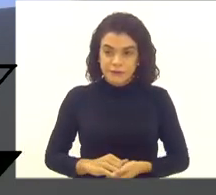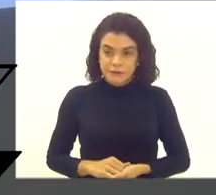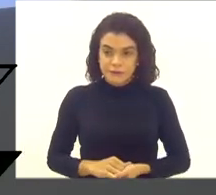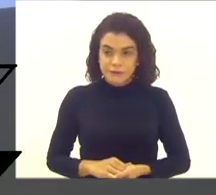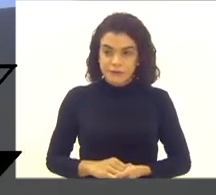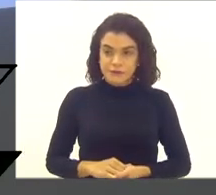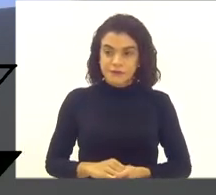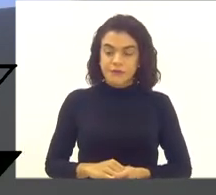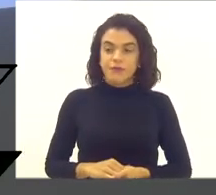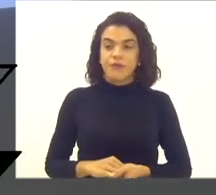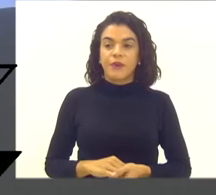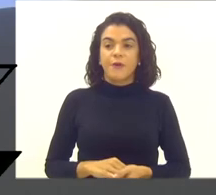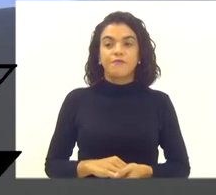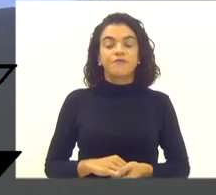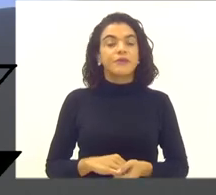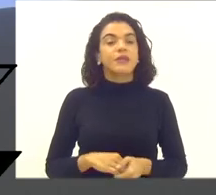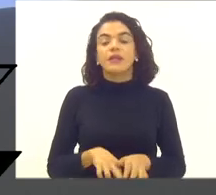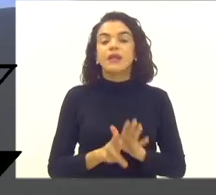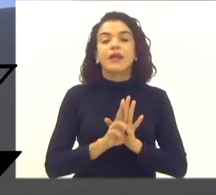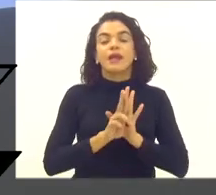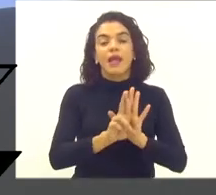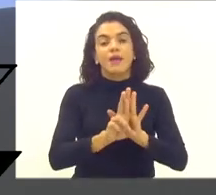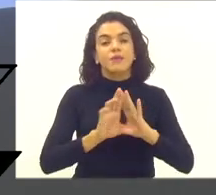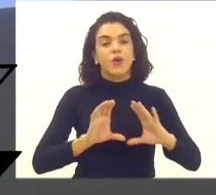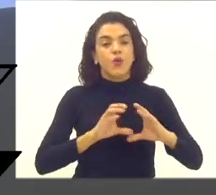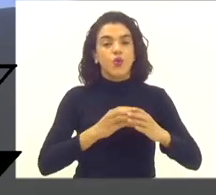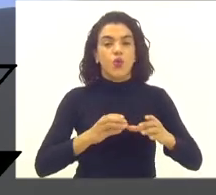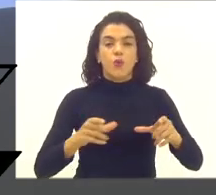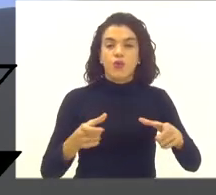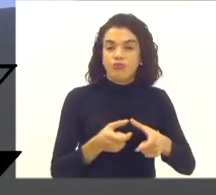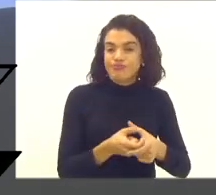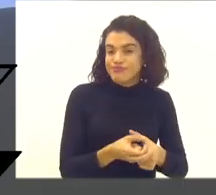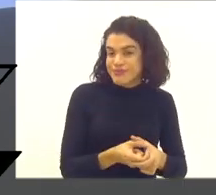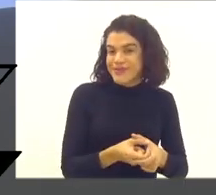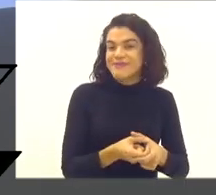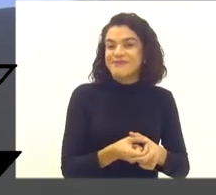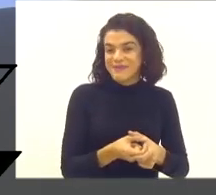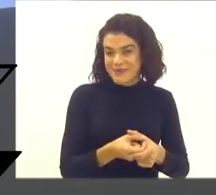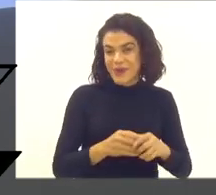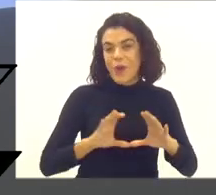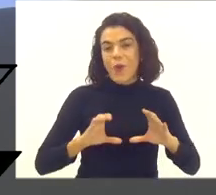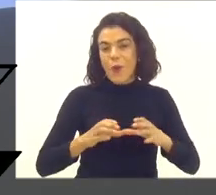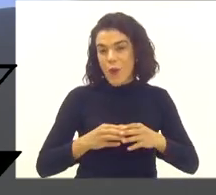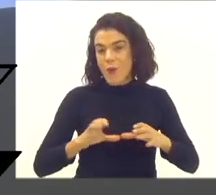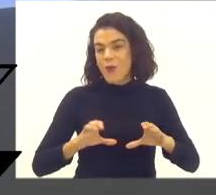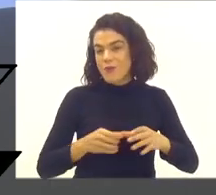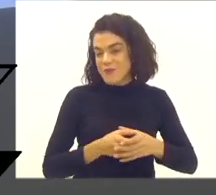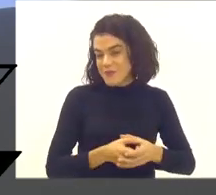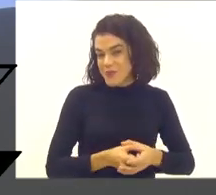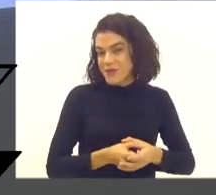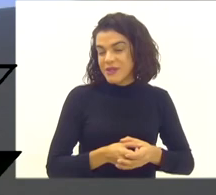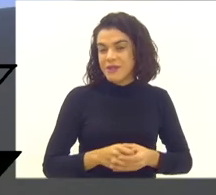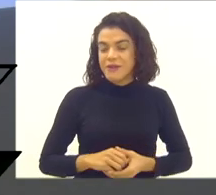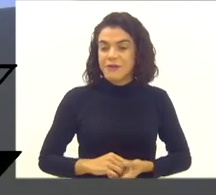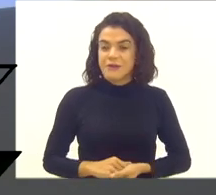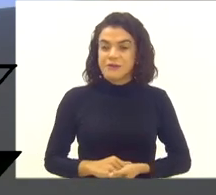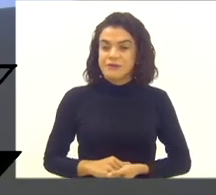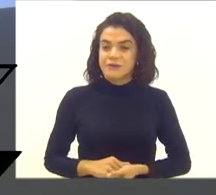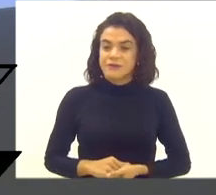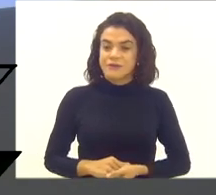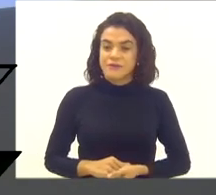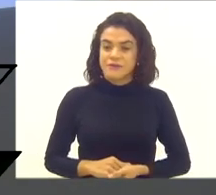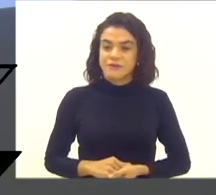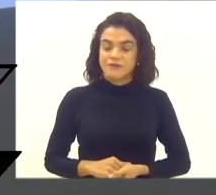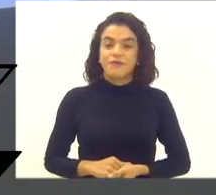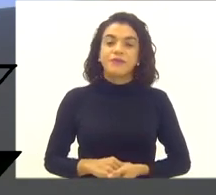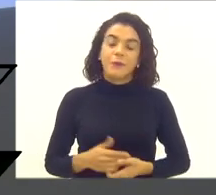e que representam muitas vezes grupos minoritários também né aí minoritários Acho que sejam bom uma